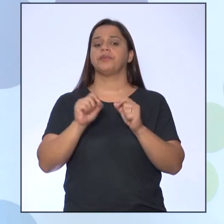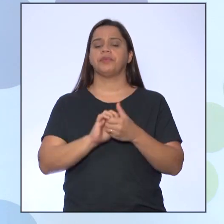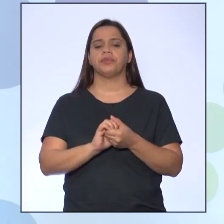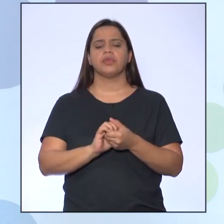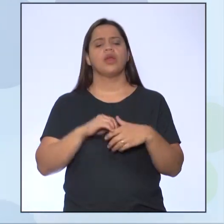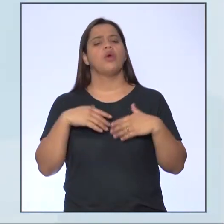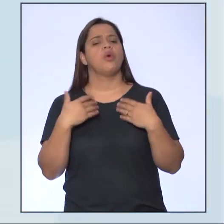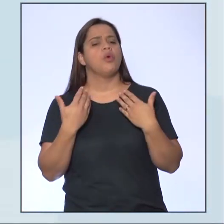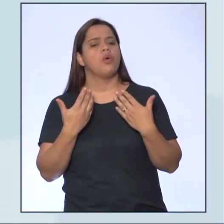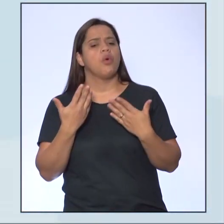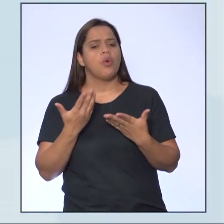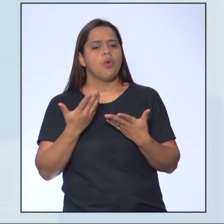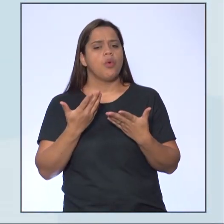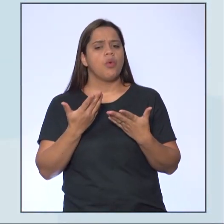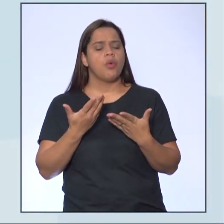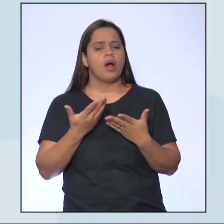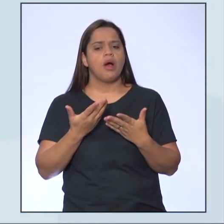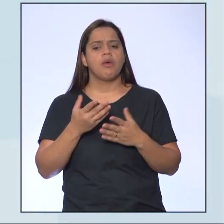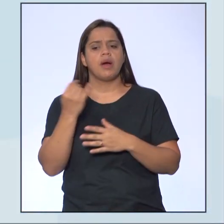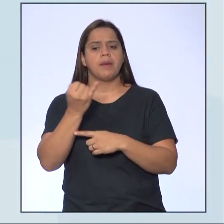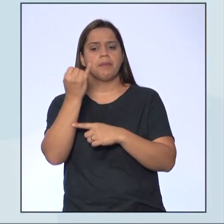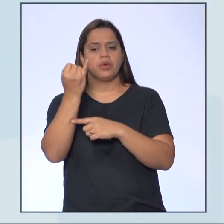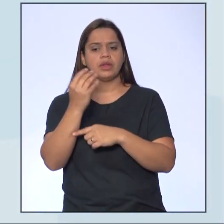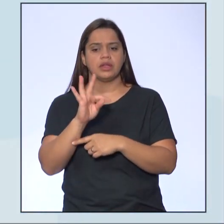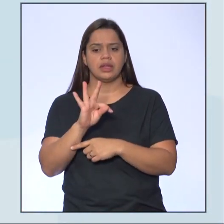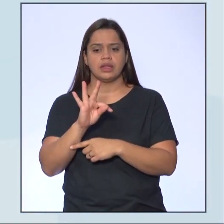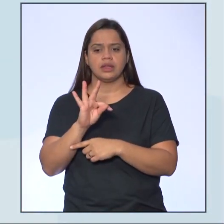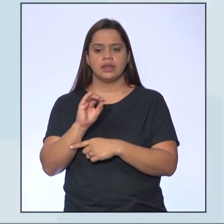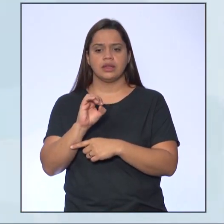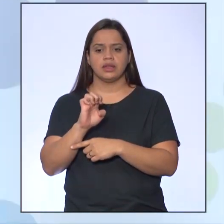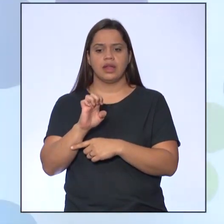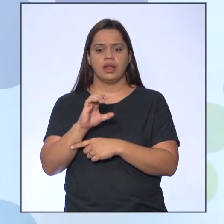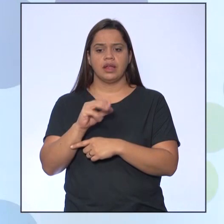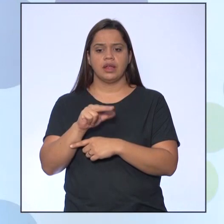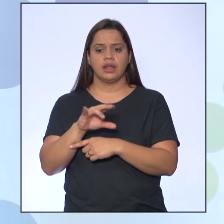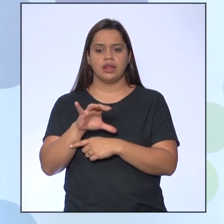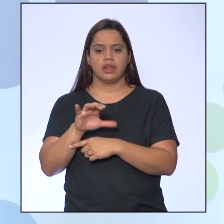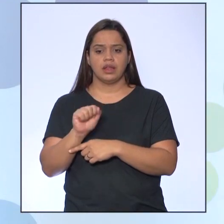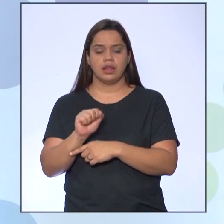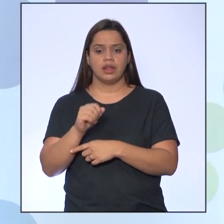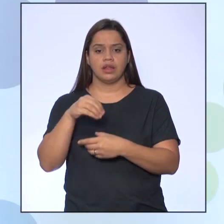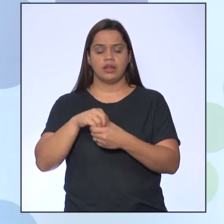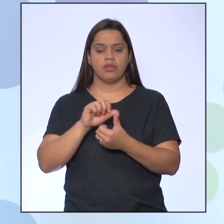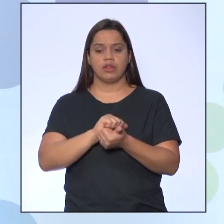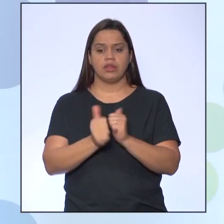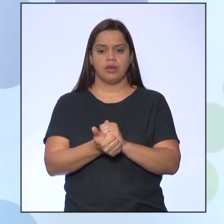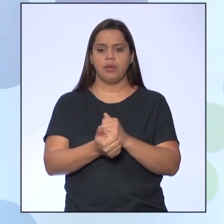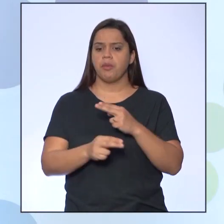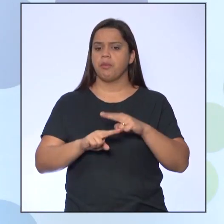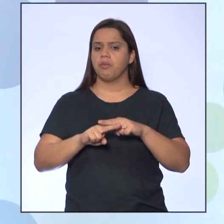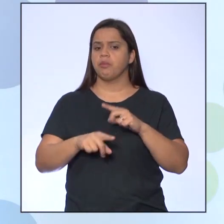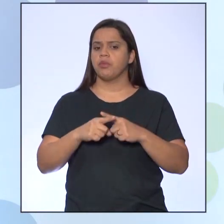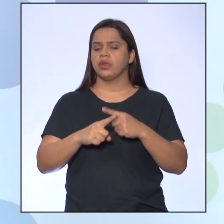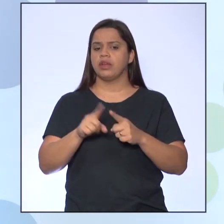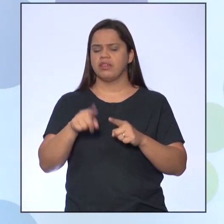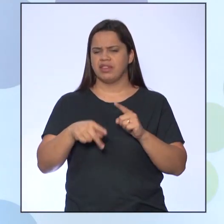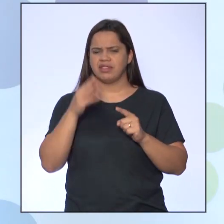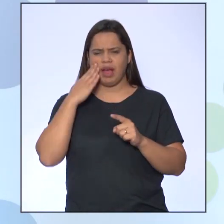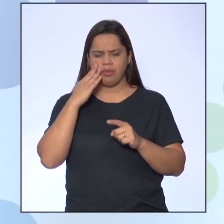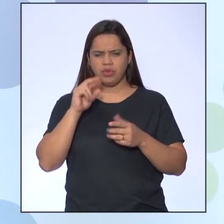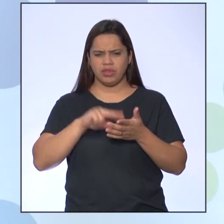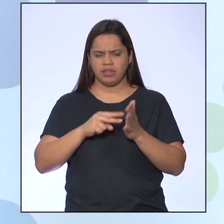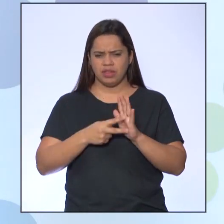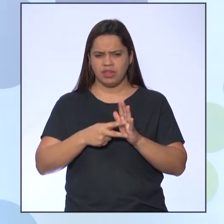a importância da técnica no esporte? Né? Por que vocês acham que a técnica é importante? O que é técnica? Vocês sabem o